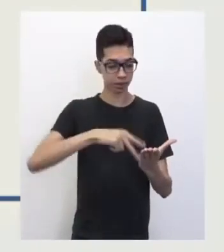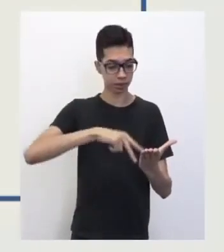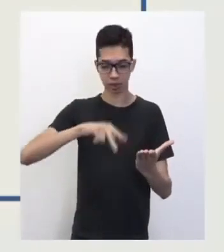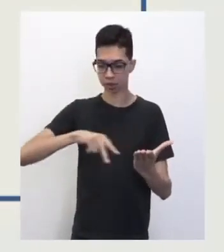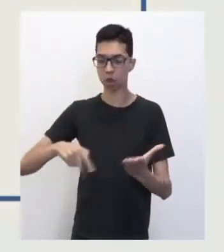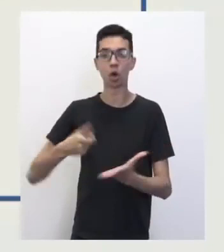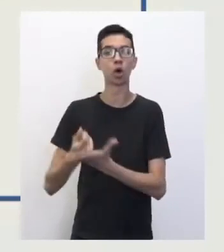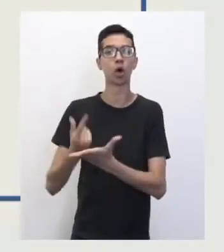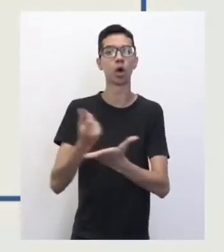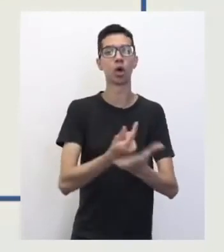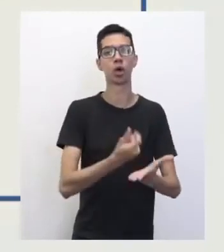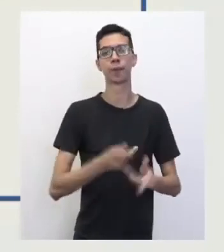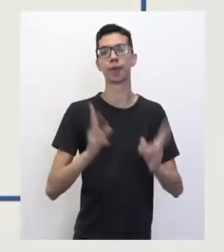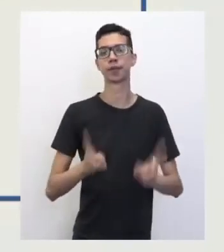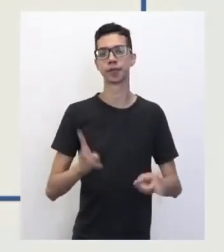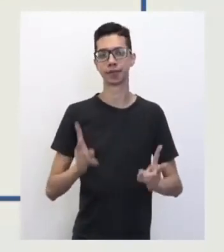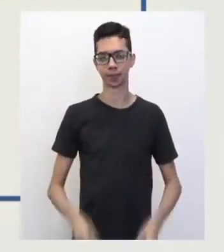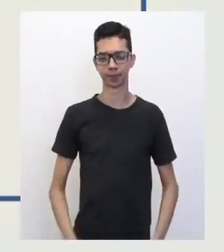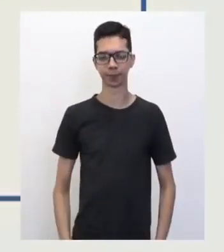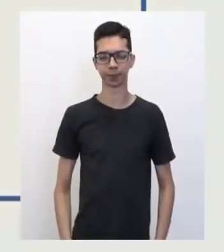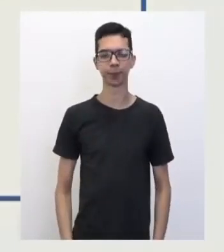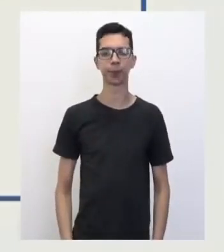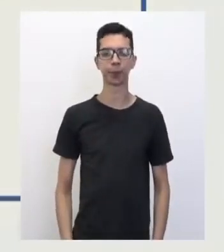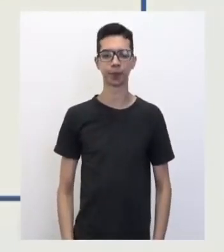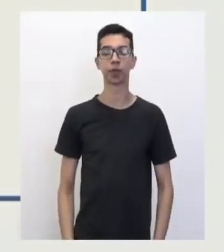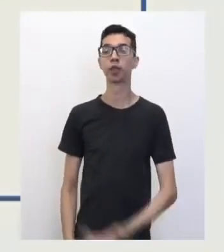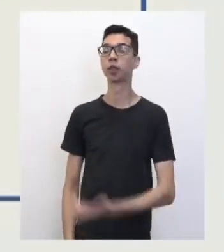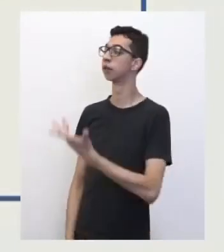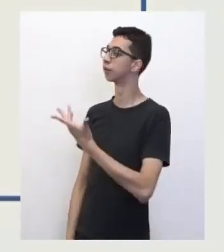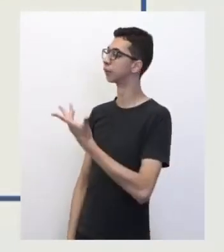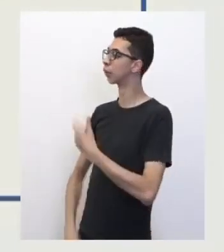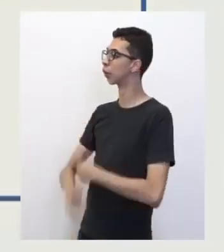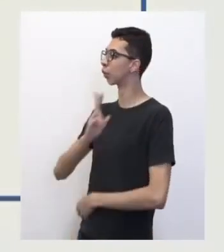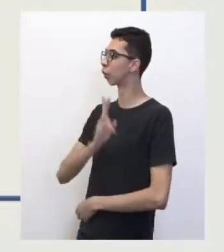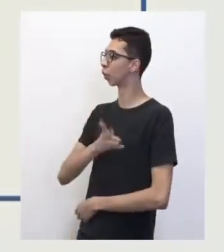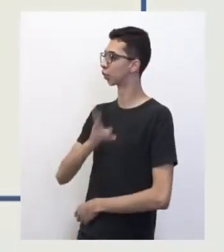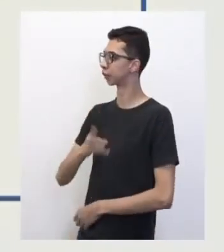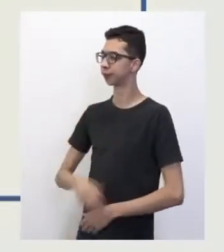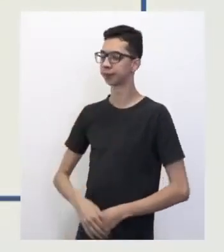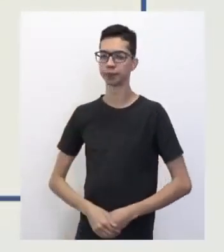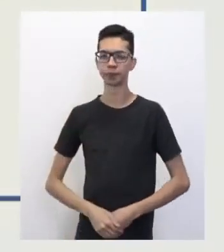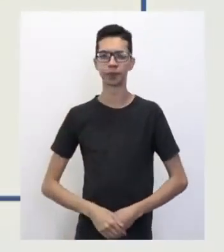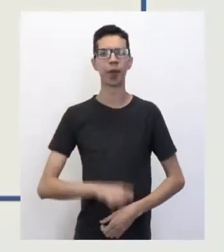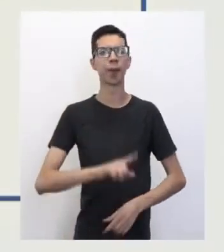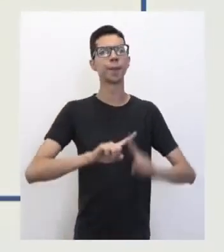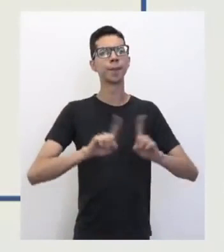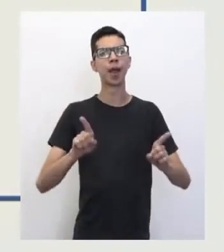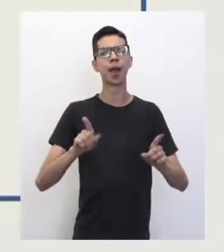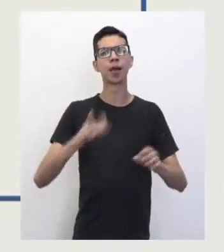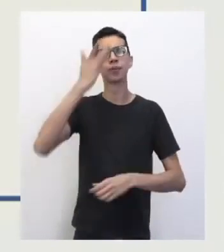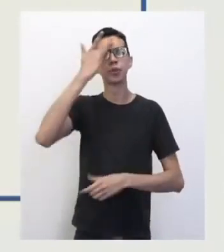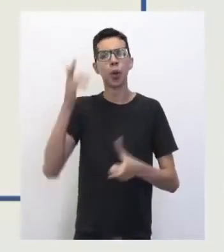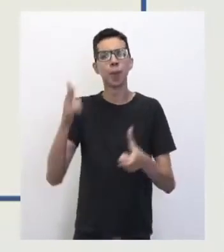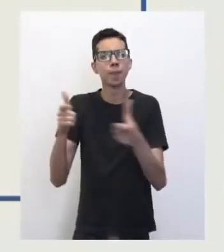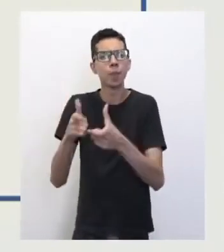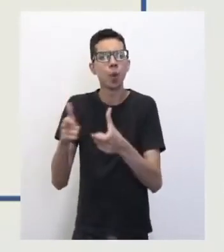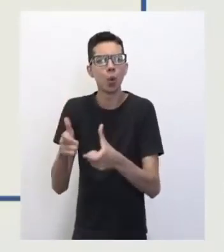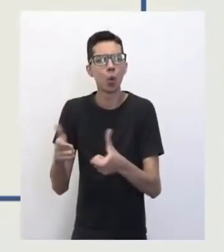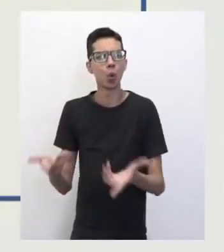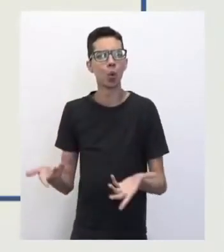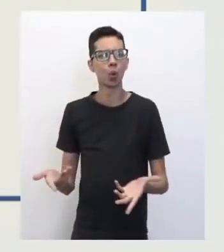Seguindo, o que poucos sabem é que esse item tão útil surgiu graças à invenção